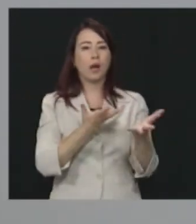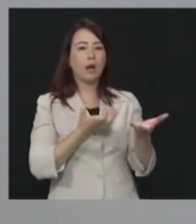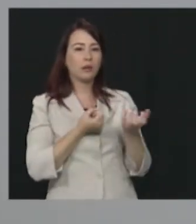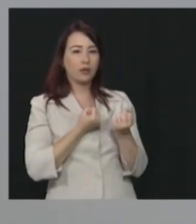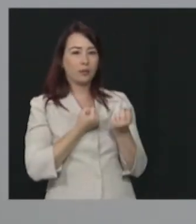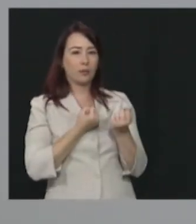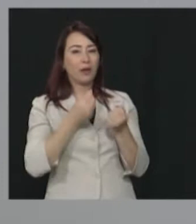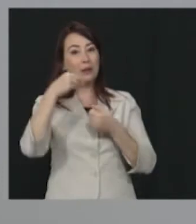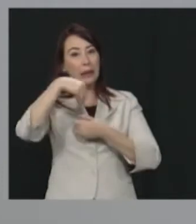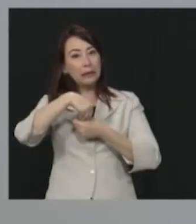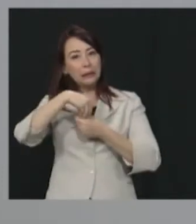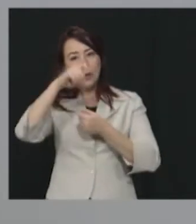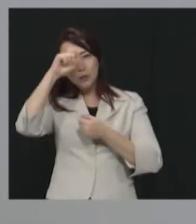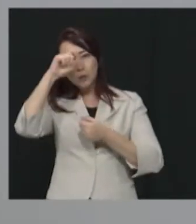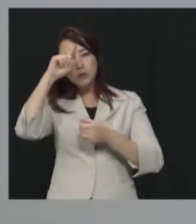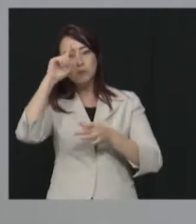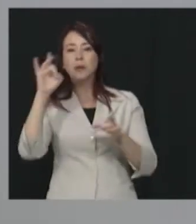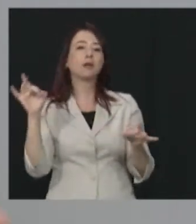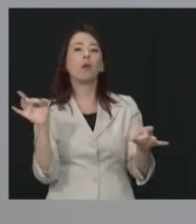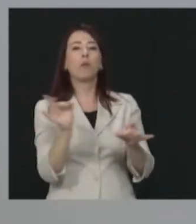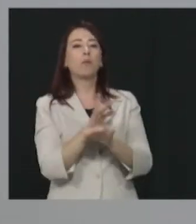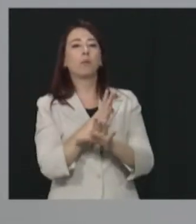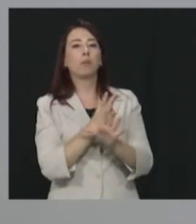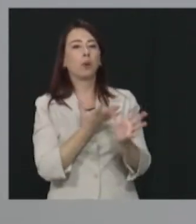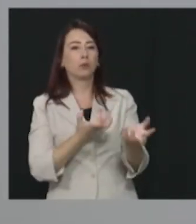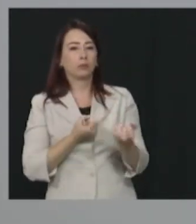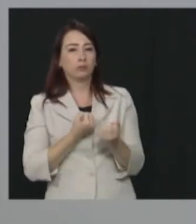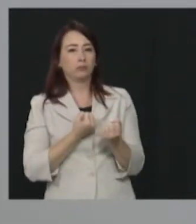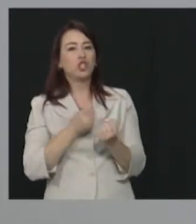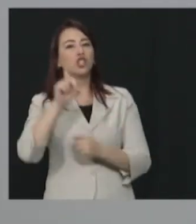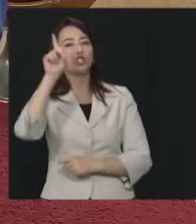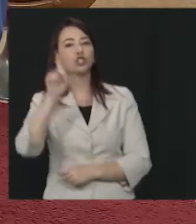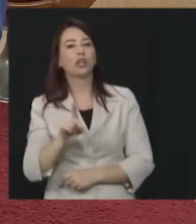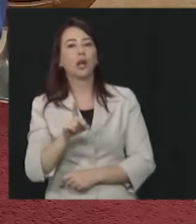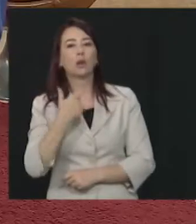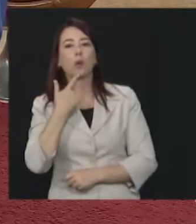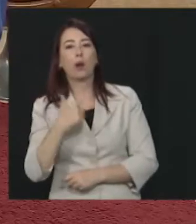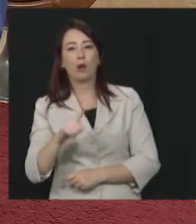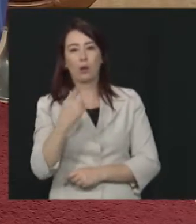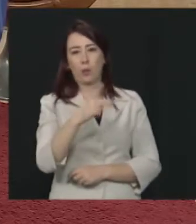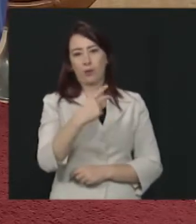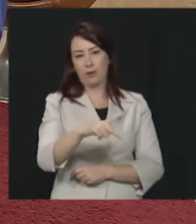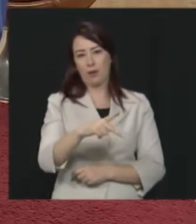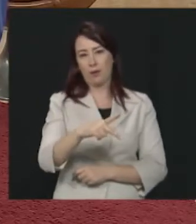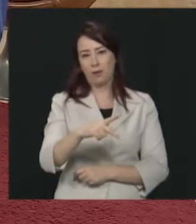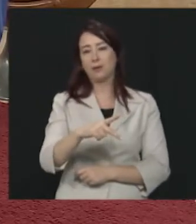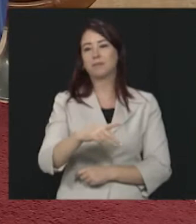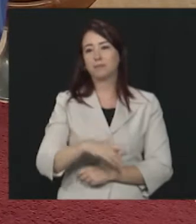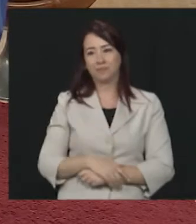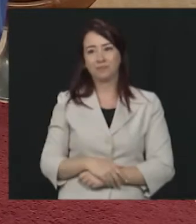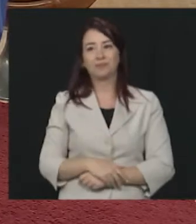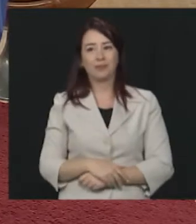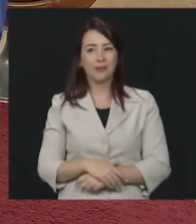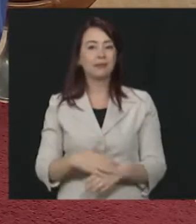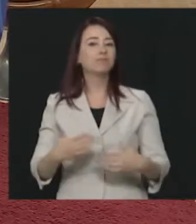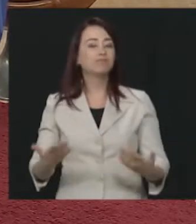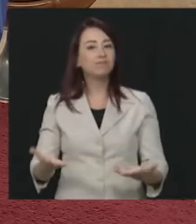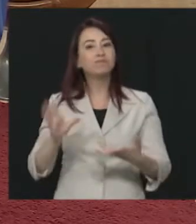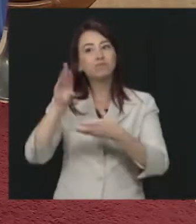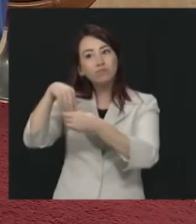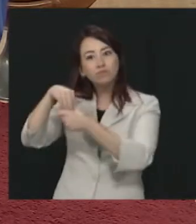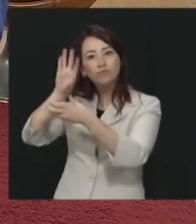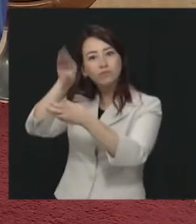busca recursos para atendê-lo no seu direito linguístico. Ou seja, essas instituições têm sempre um intérprete.